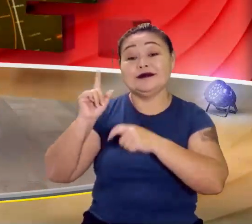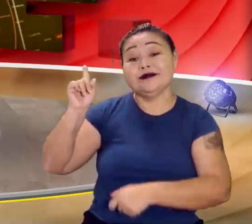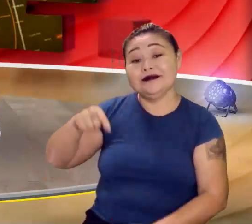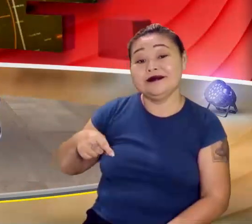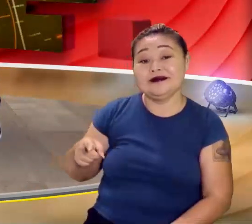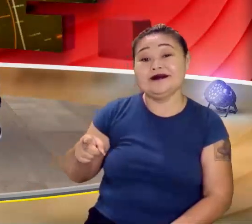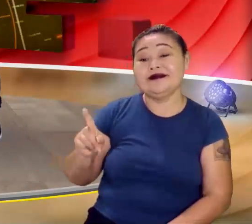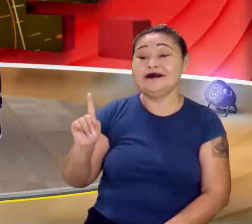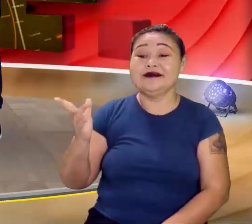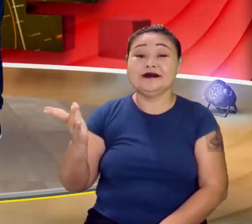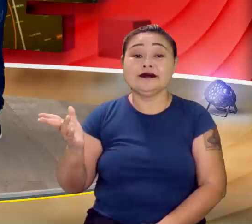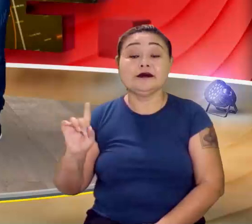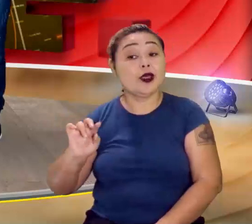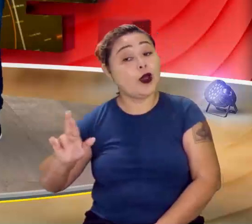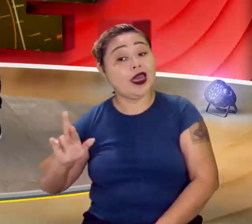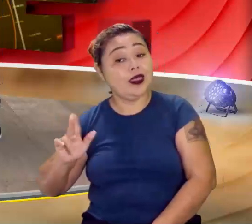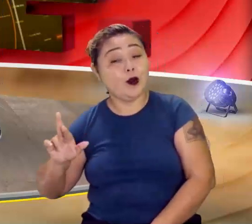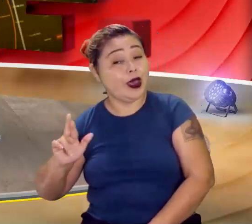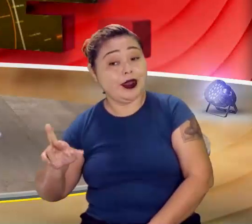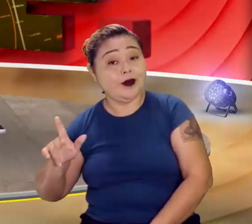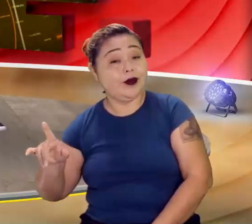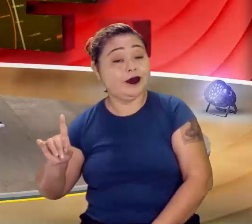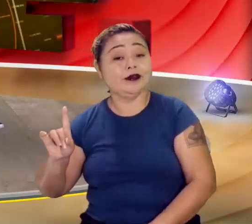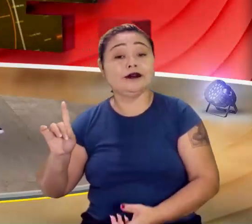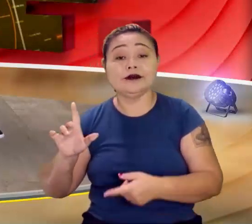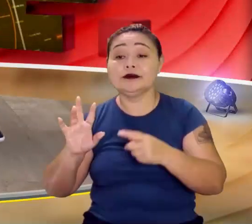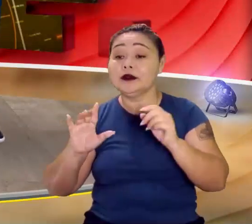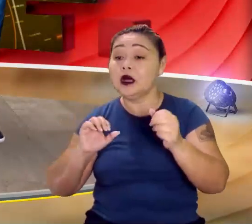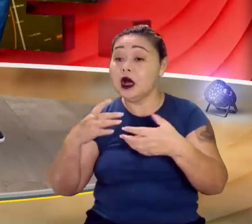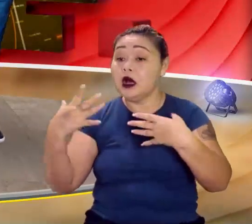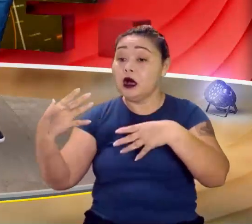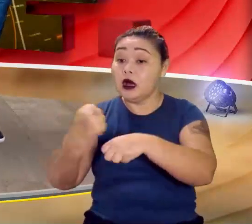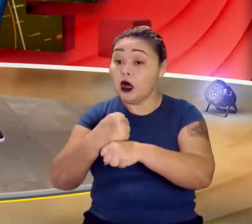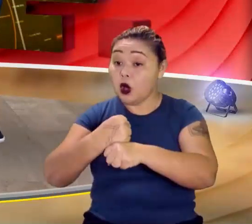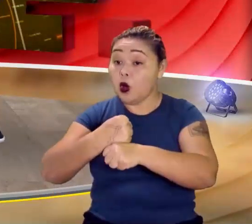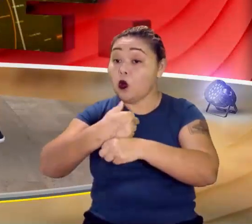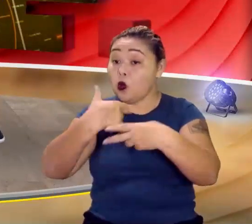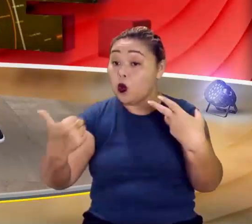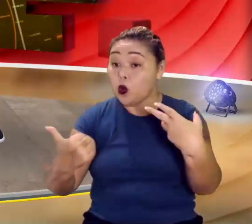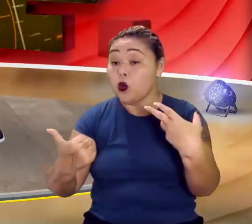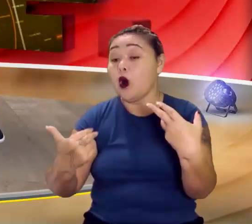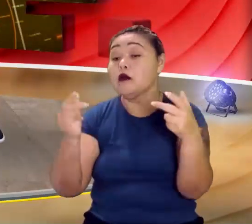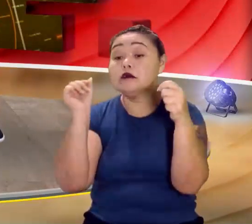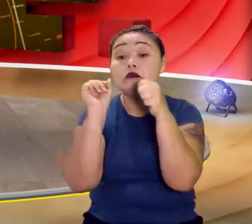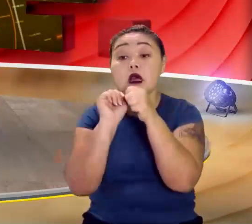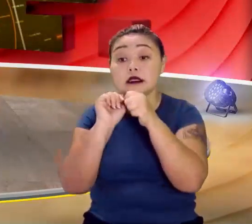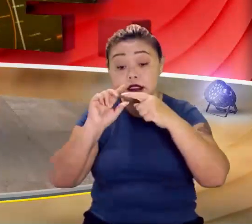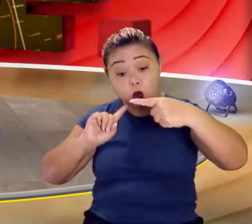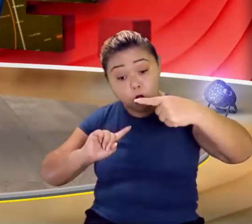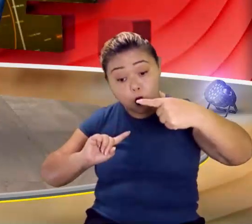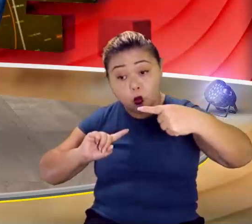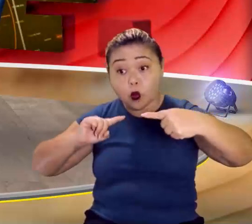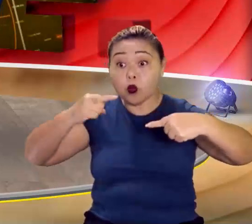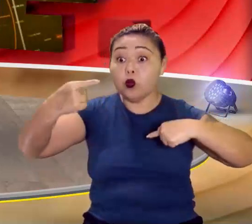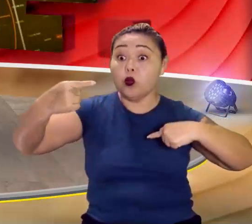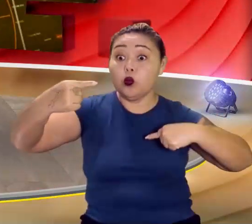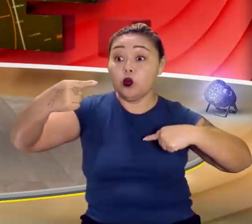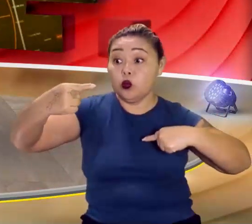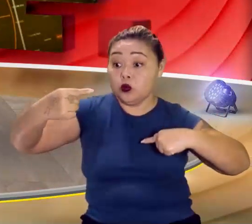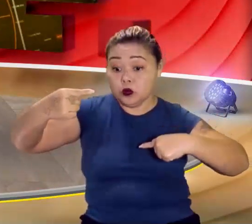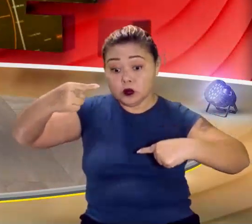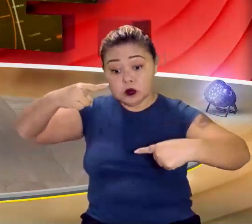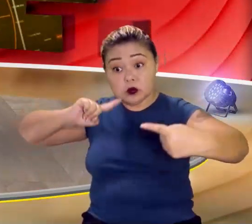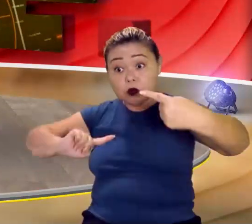aqui. Não é isso. Operação inversa significa que iremos fazer o contrário da potência, né? Na potência, a